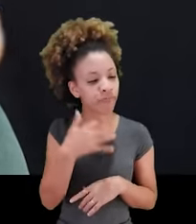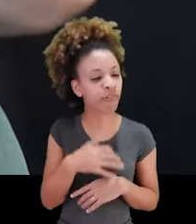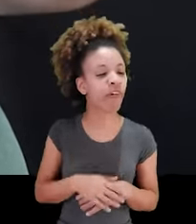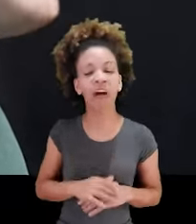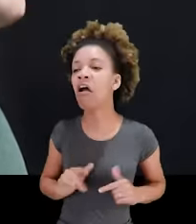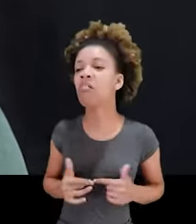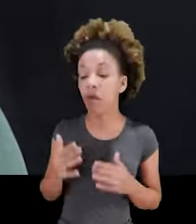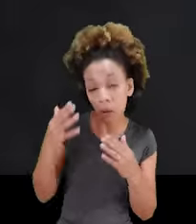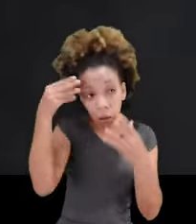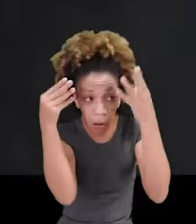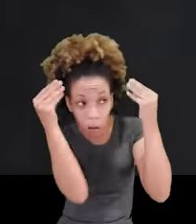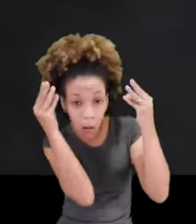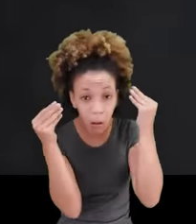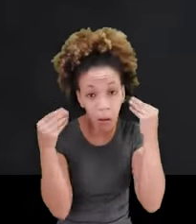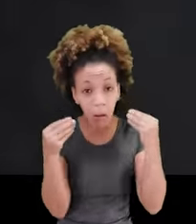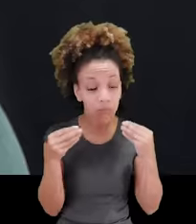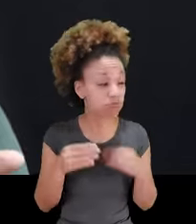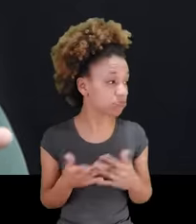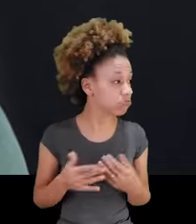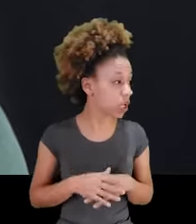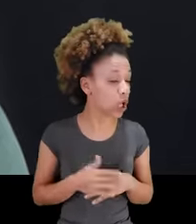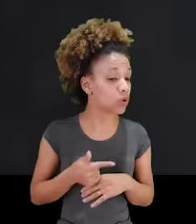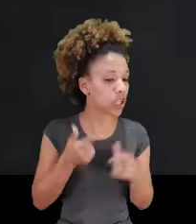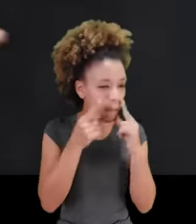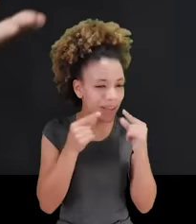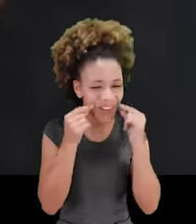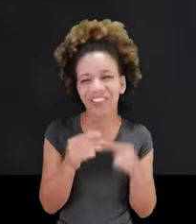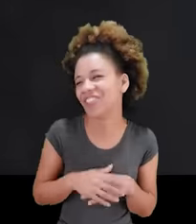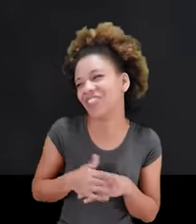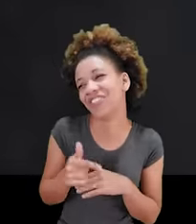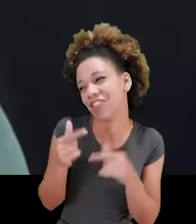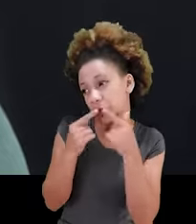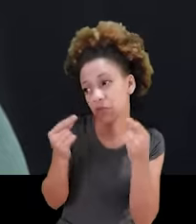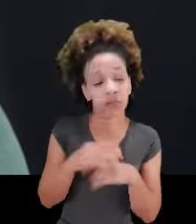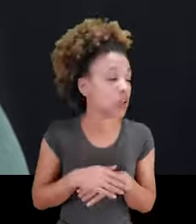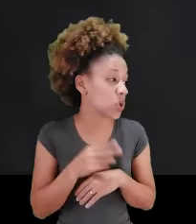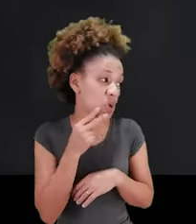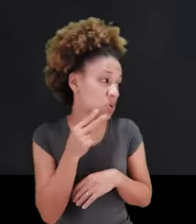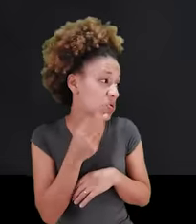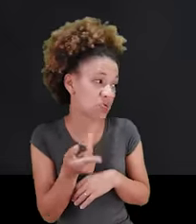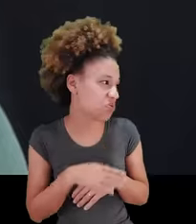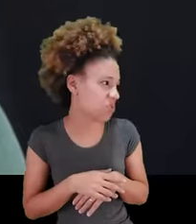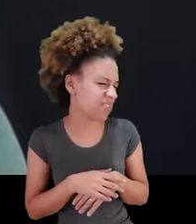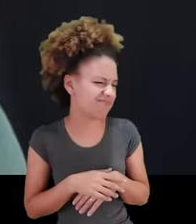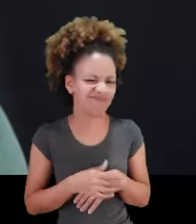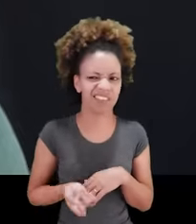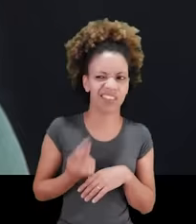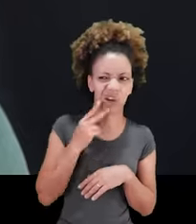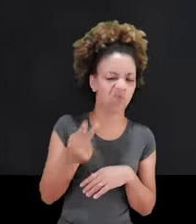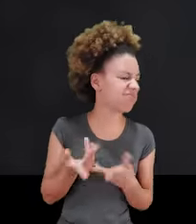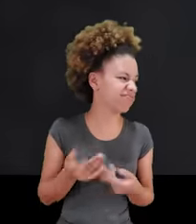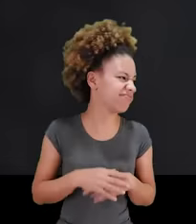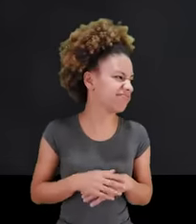sou foda, meu cabelo. Não sim, sei o quê. E muito e metrosexual, né? E não tem bigode. Não fuma em campo. Yeah. Acho muito estranho ele não fumar